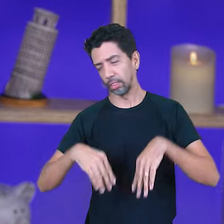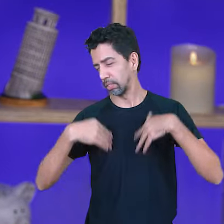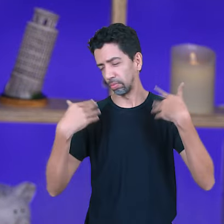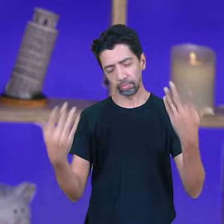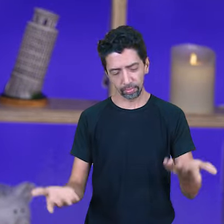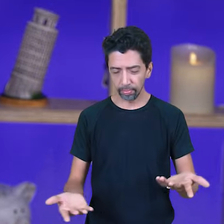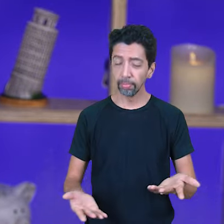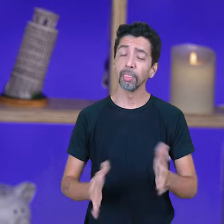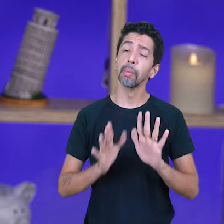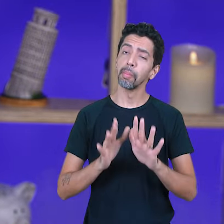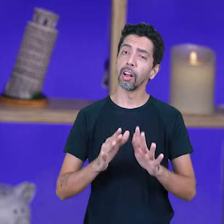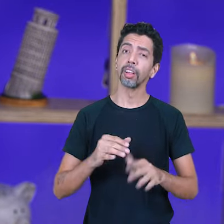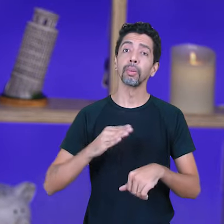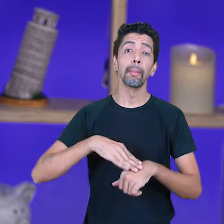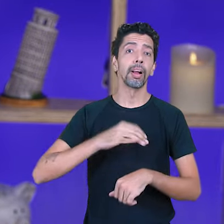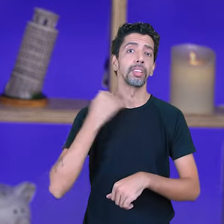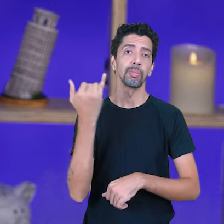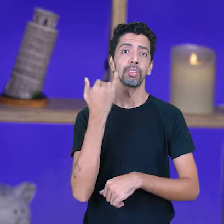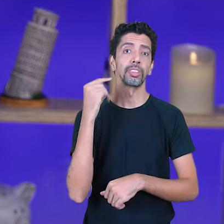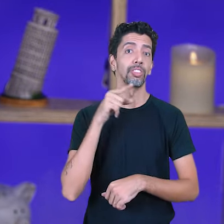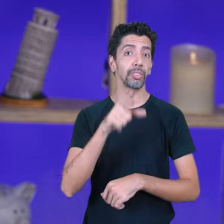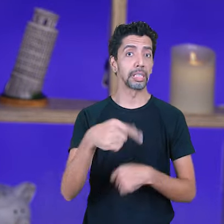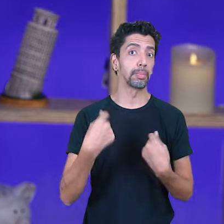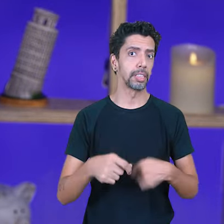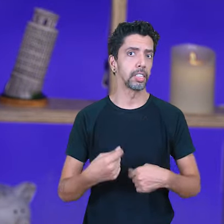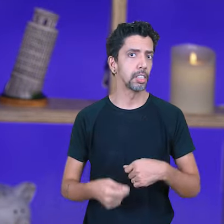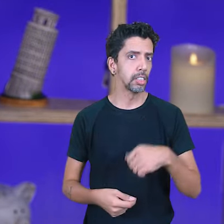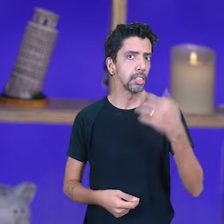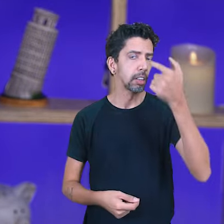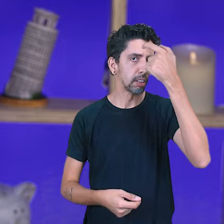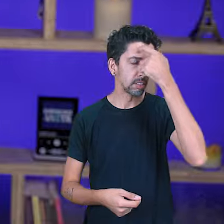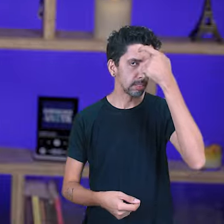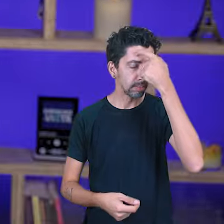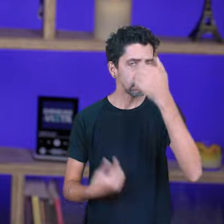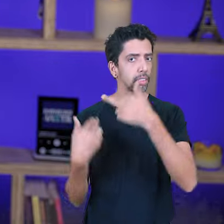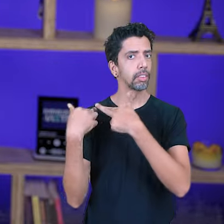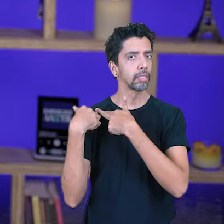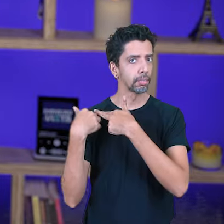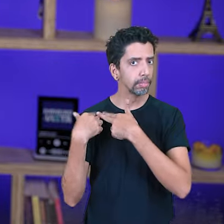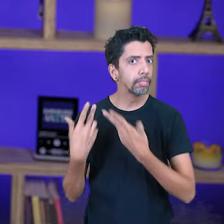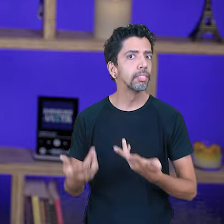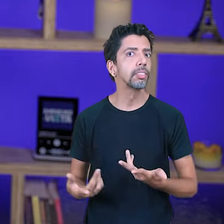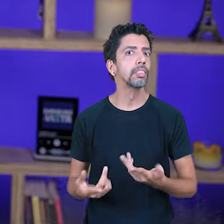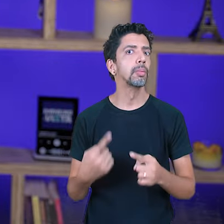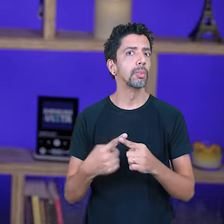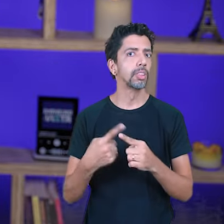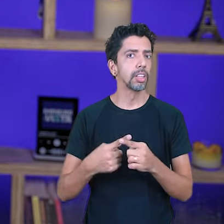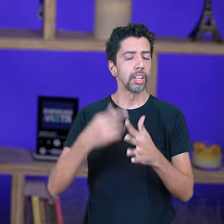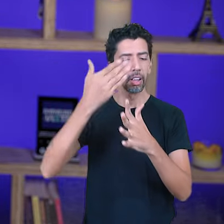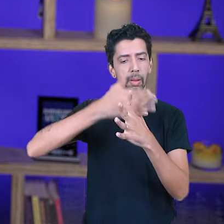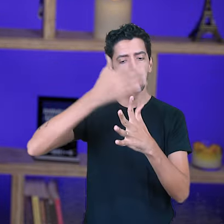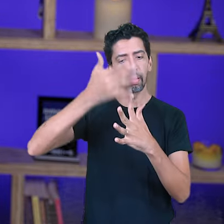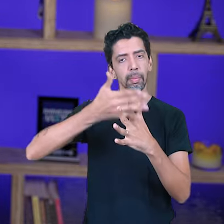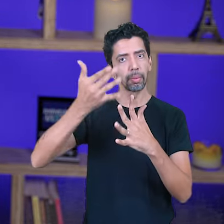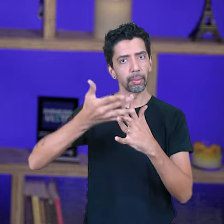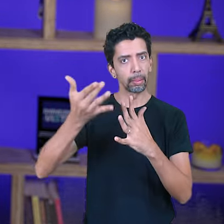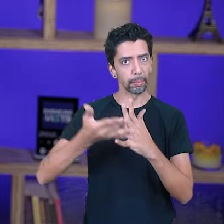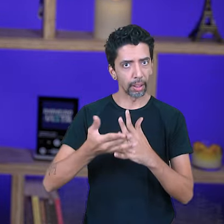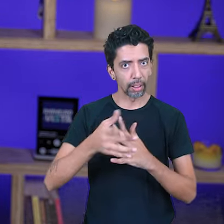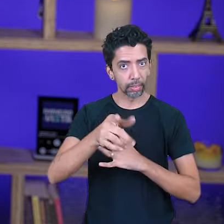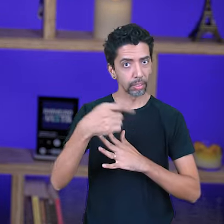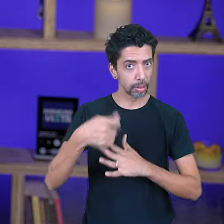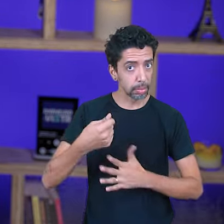importante aqui é que você esteja saudável e que esta prestação que esta fatura esteja